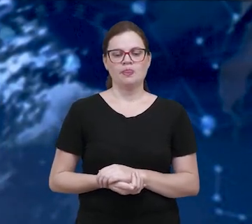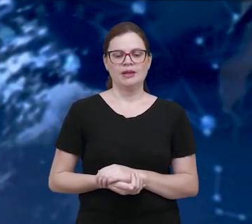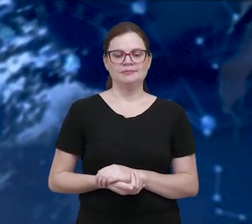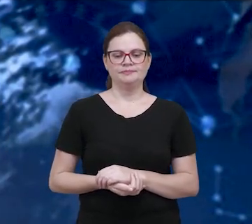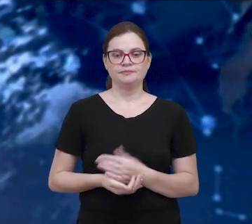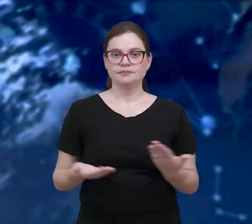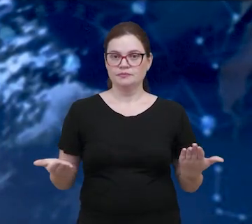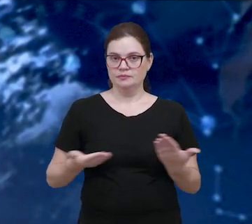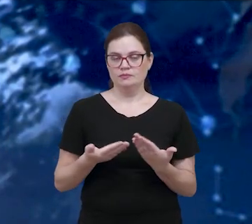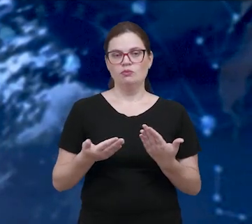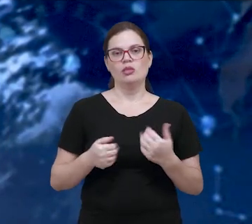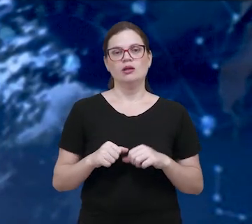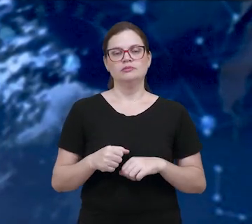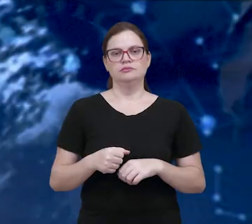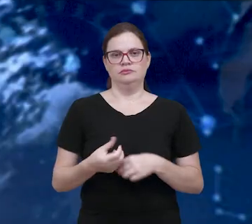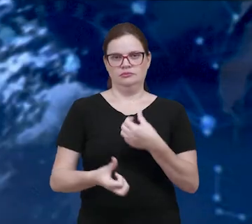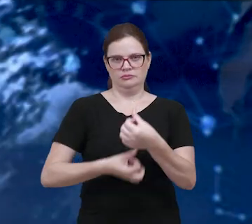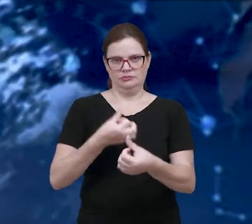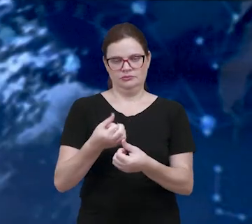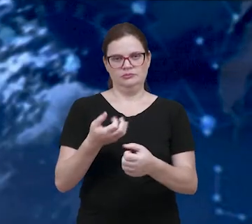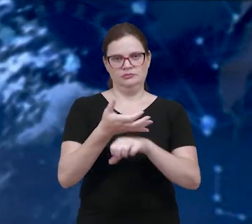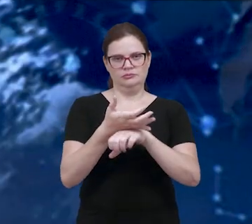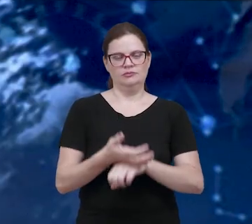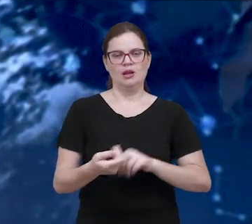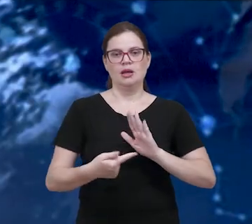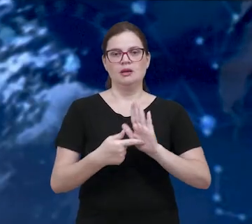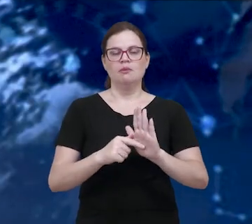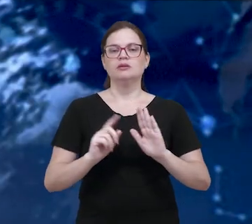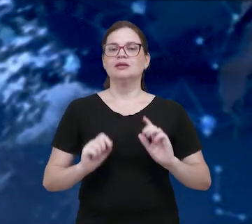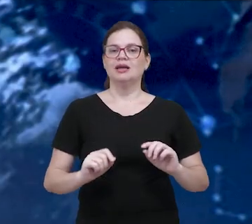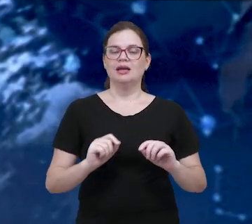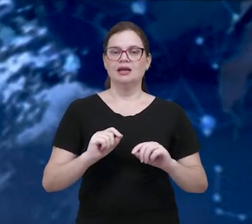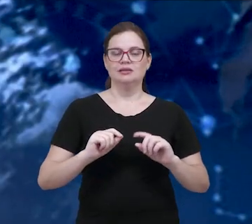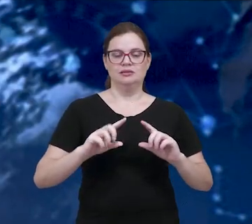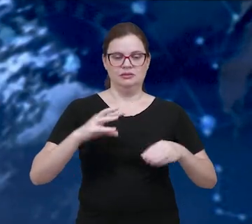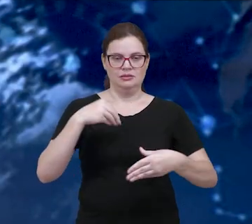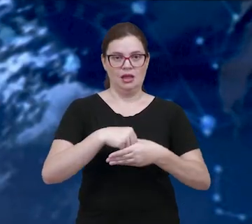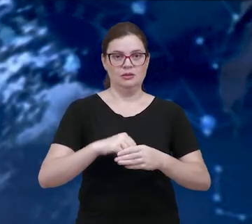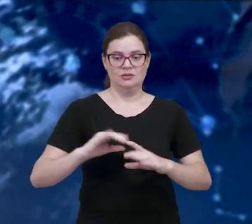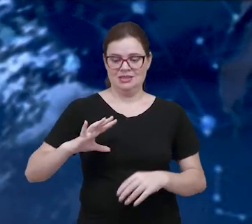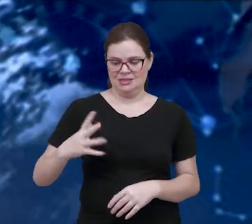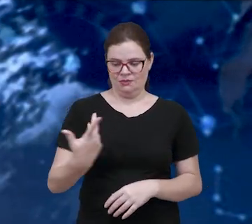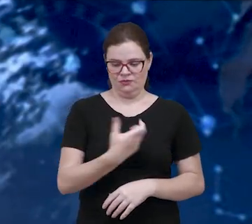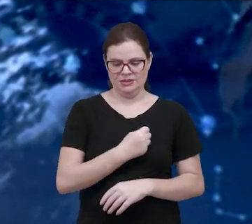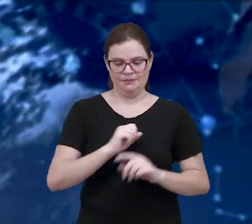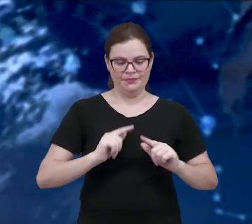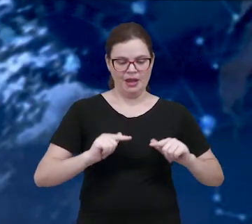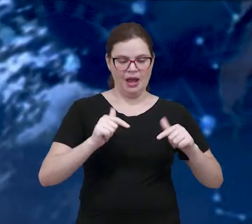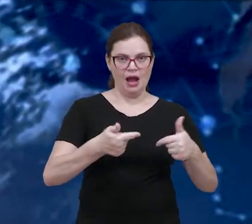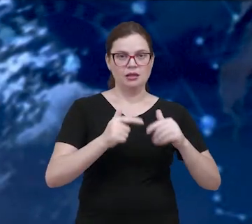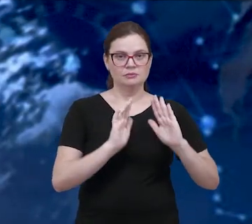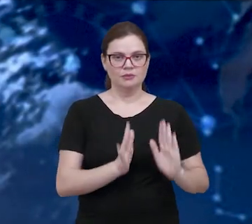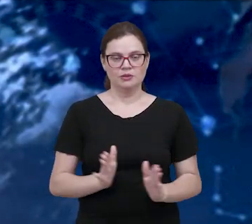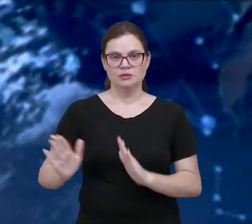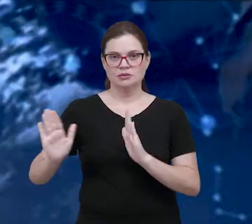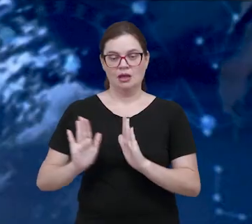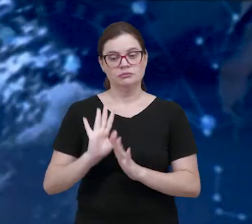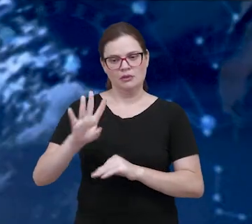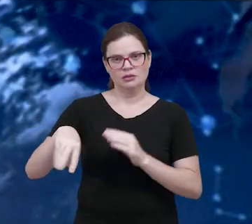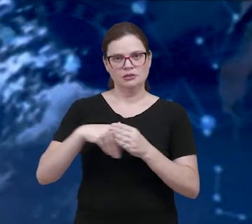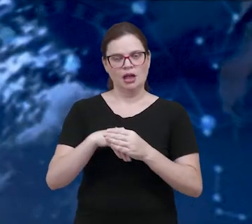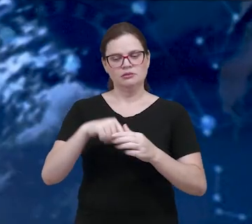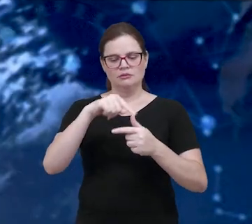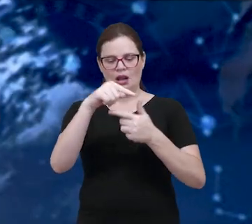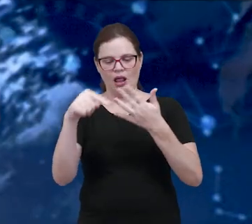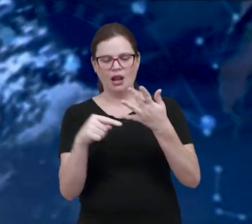desse módulo é o módulo Salvação, Ato e Processo, onde está inserido sobre o dia de descanso, que é comumente